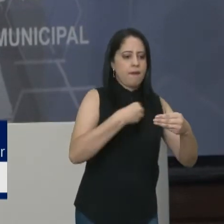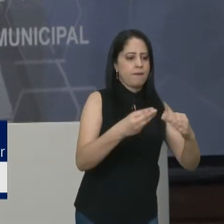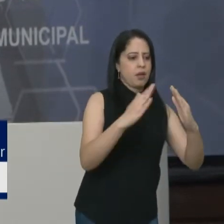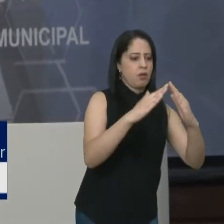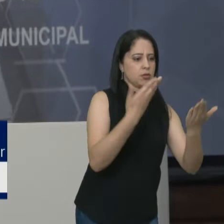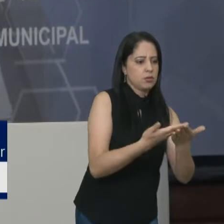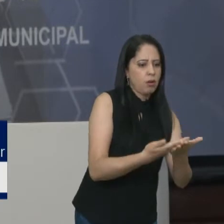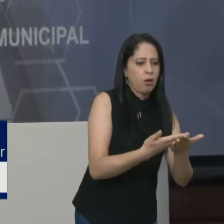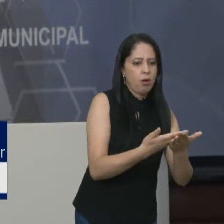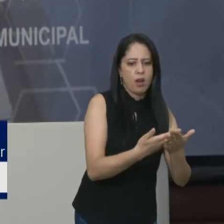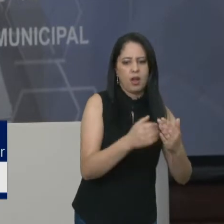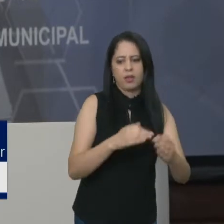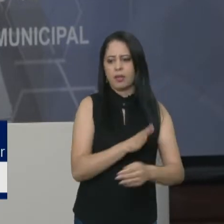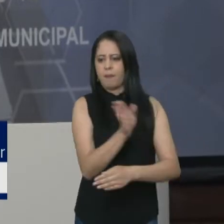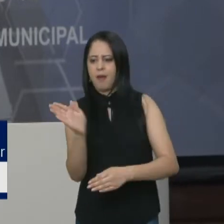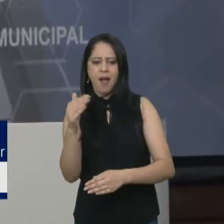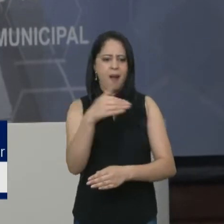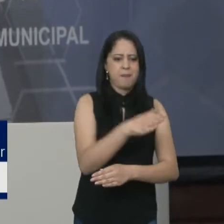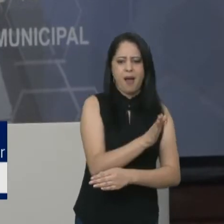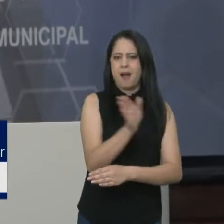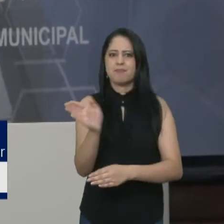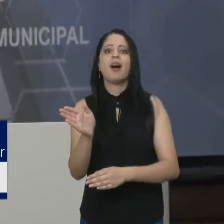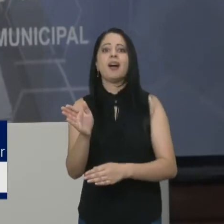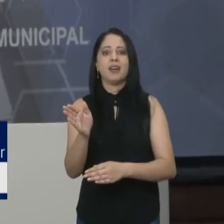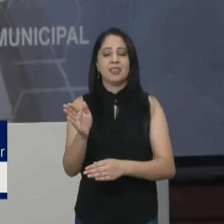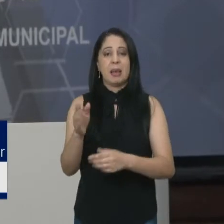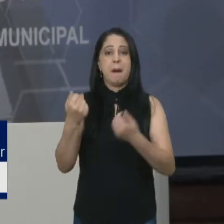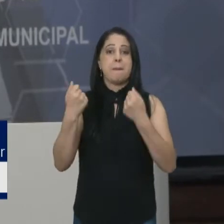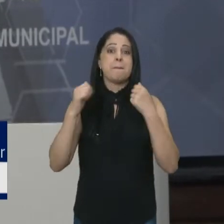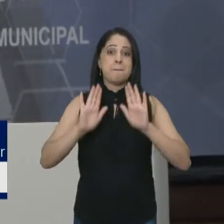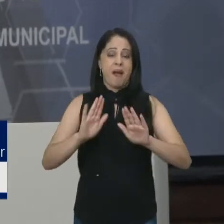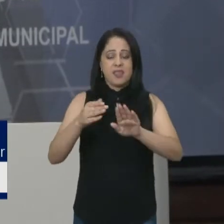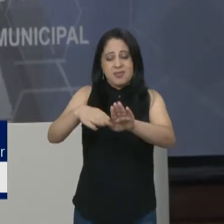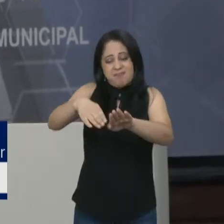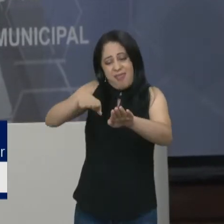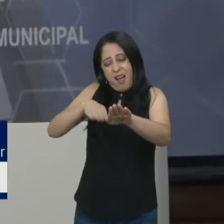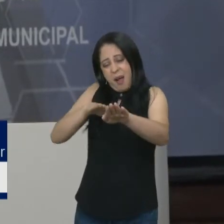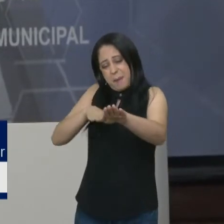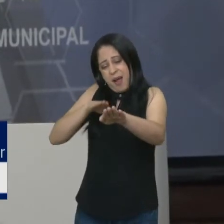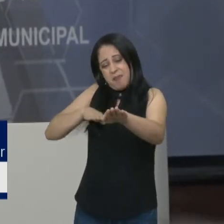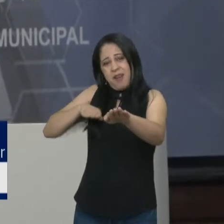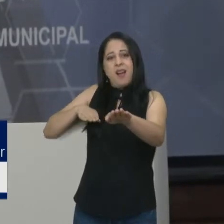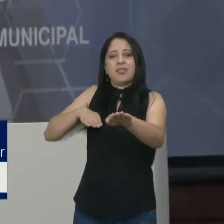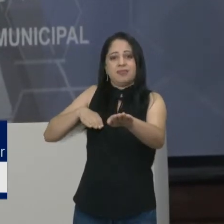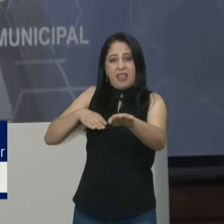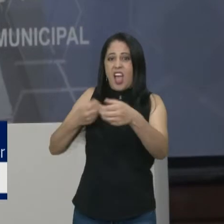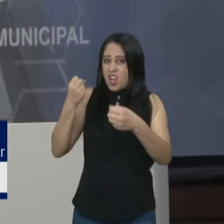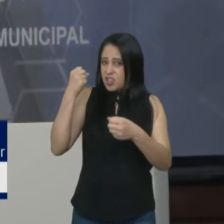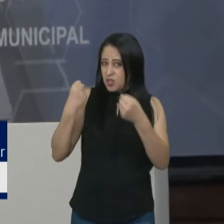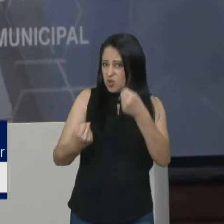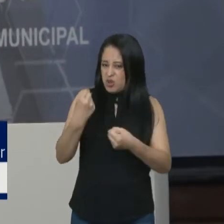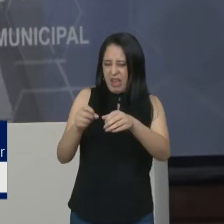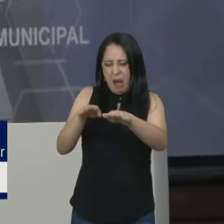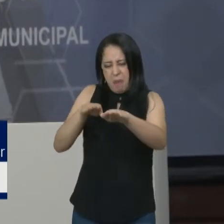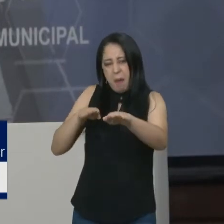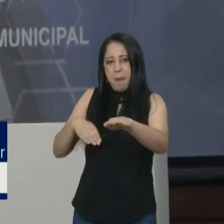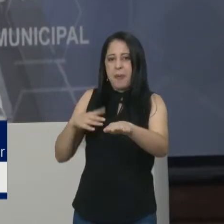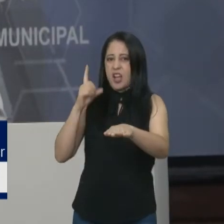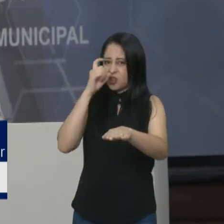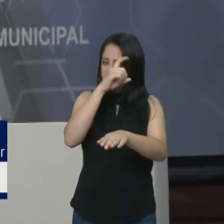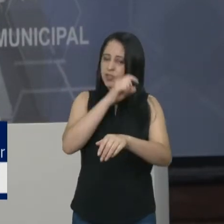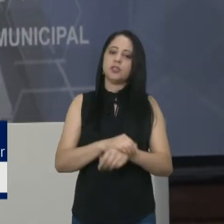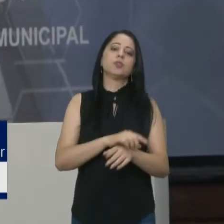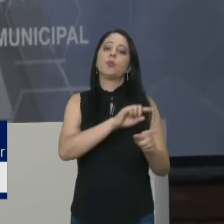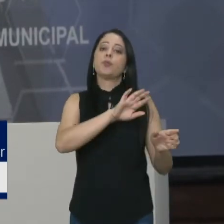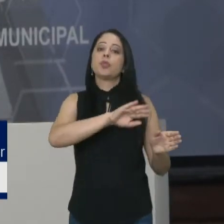pedido para que se resolva essa situação de forma mais breve. Estive ali também na Avenida Totone,